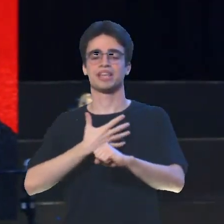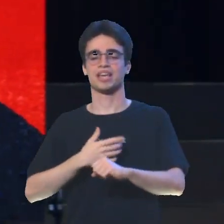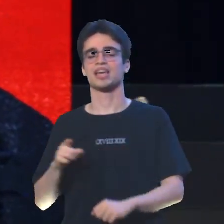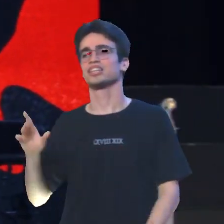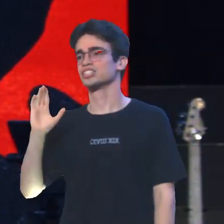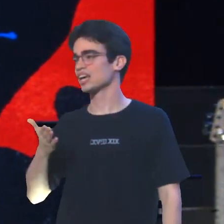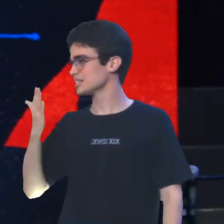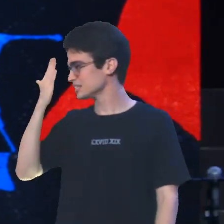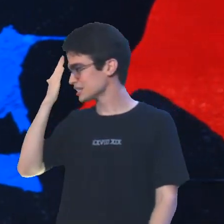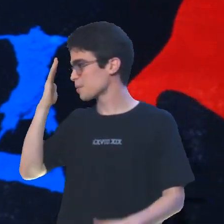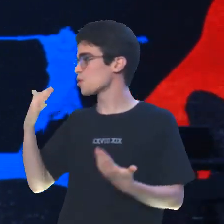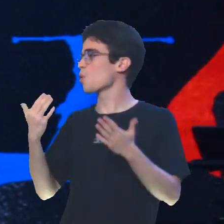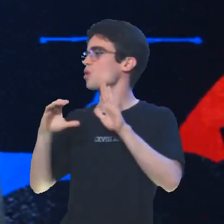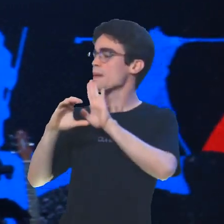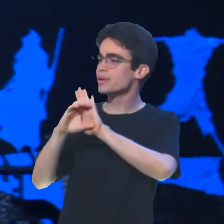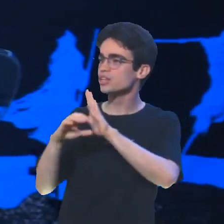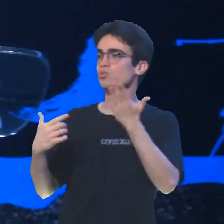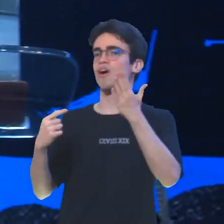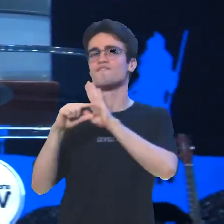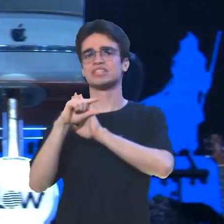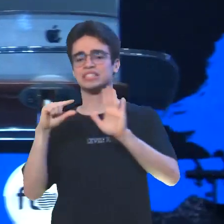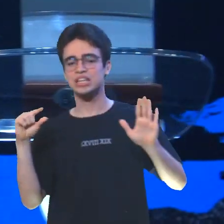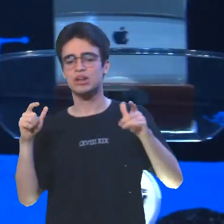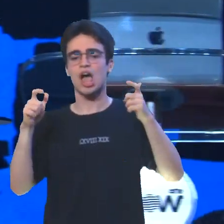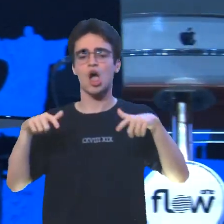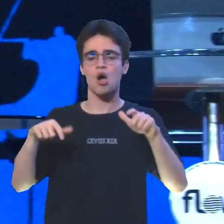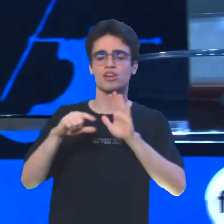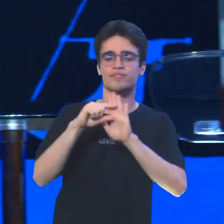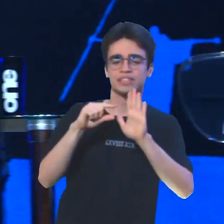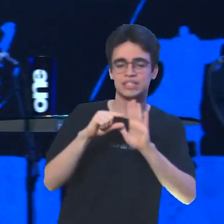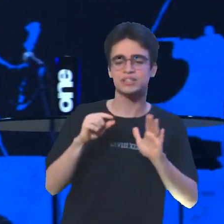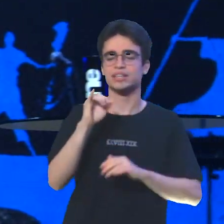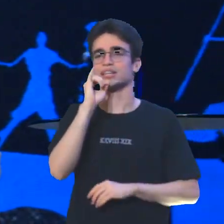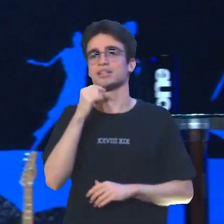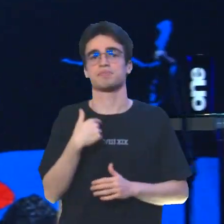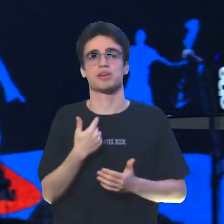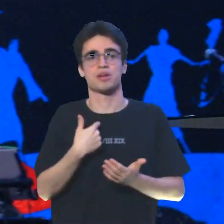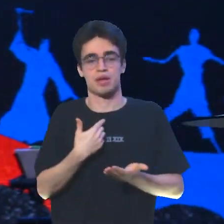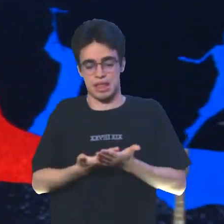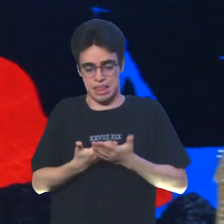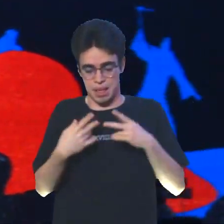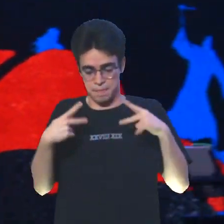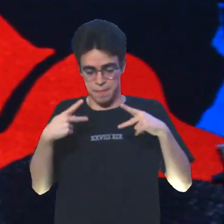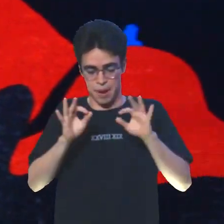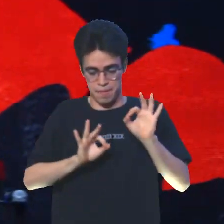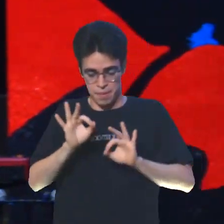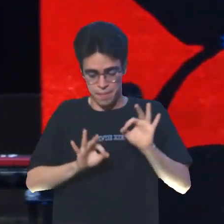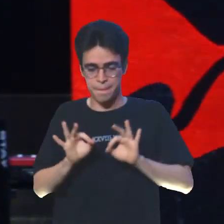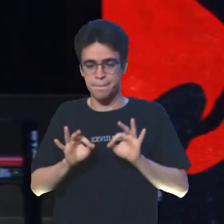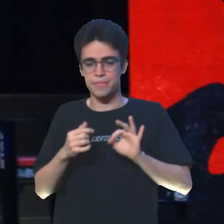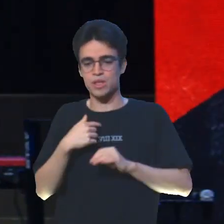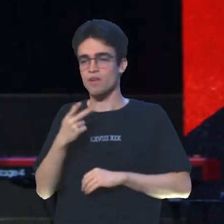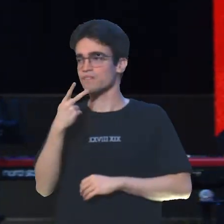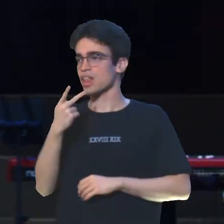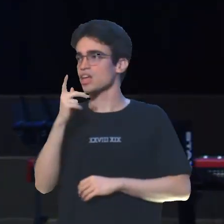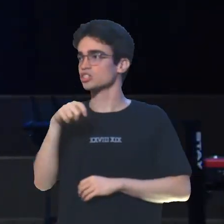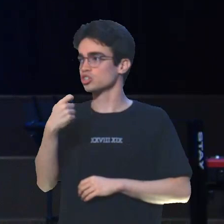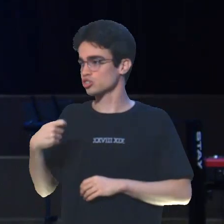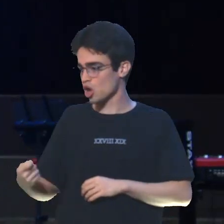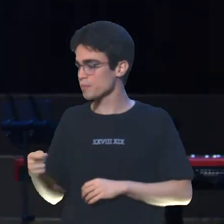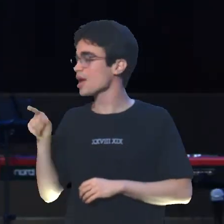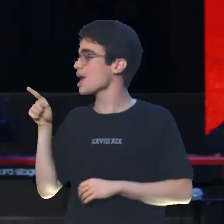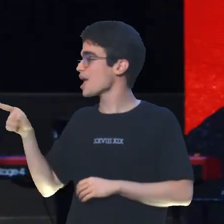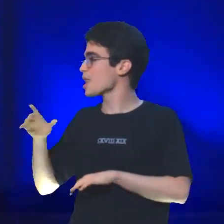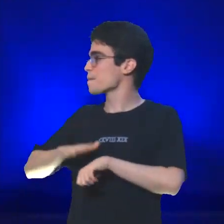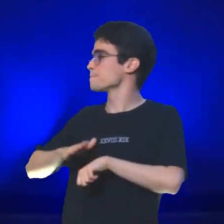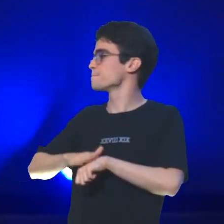capítulos, já sabe versículos, aonde está tal versículo. Inclusive, quando eu estava preparando esse sermão, eu citei algumas coisas que eu ia falar, e